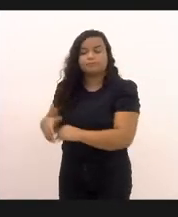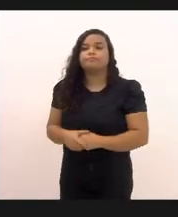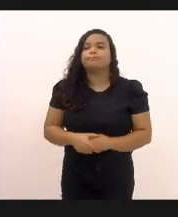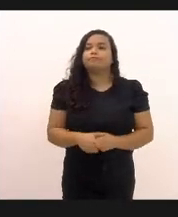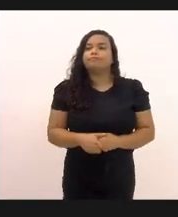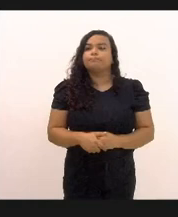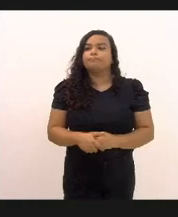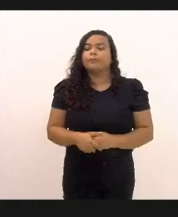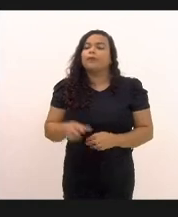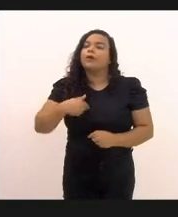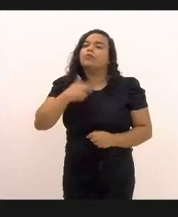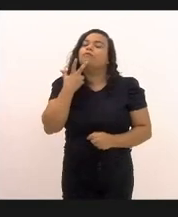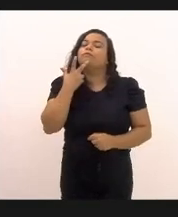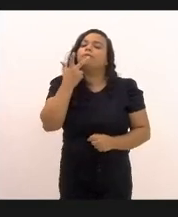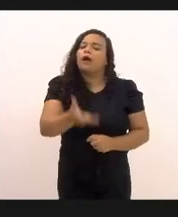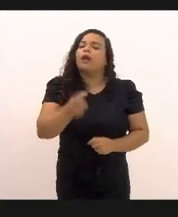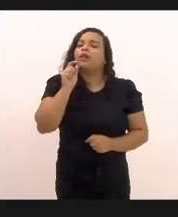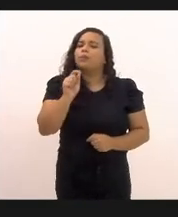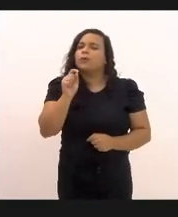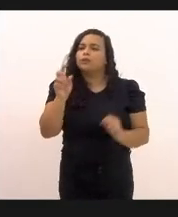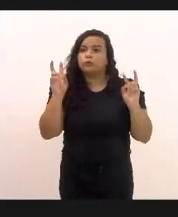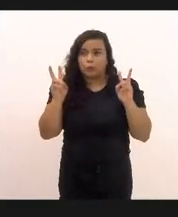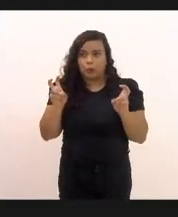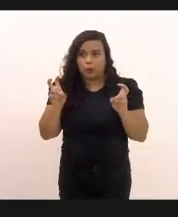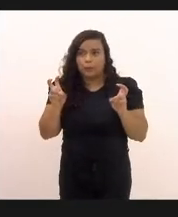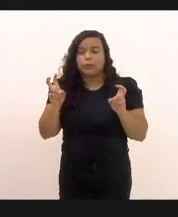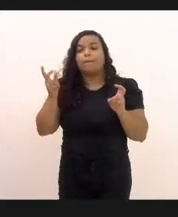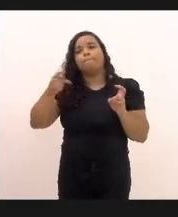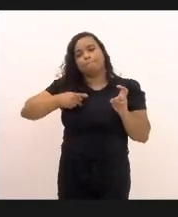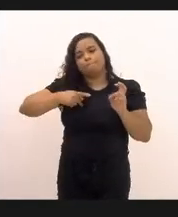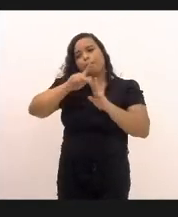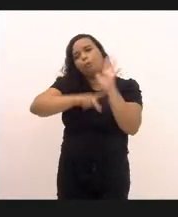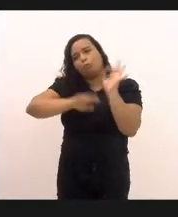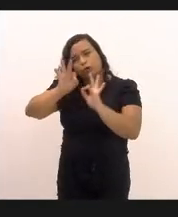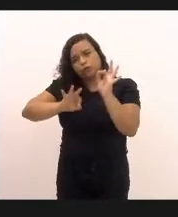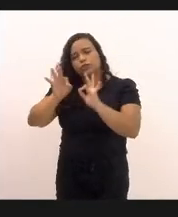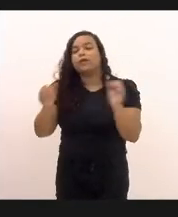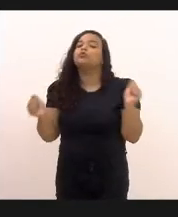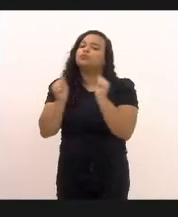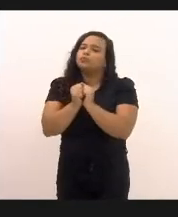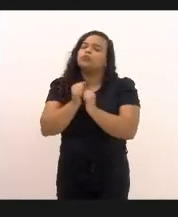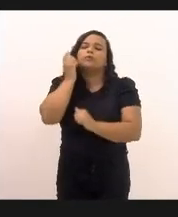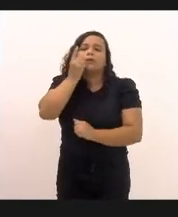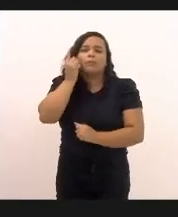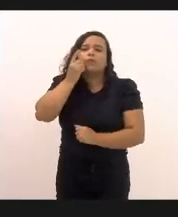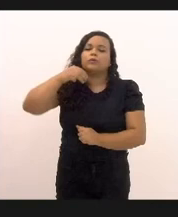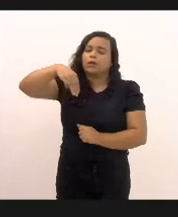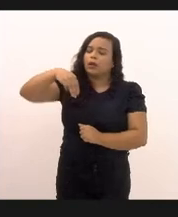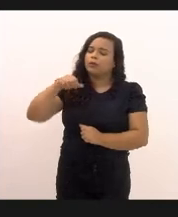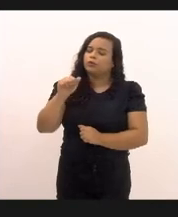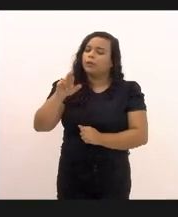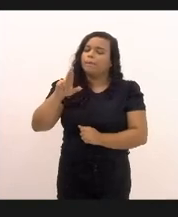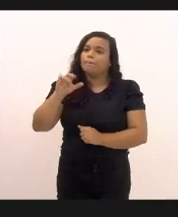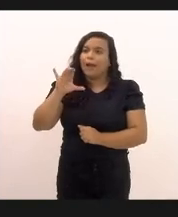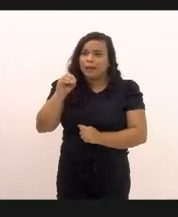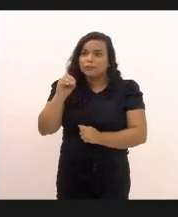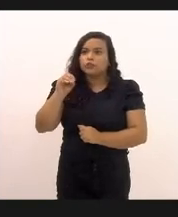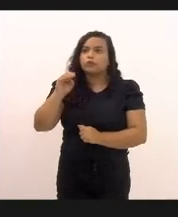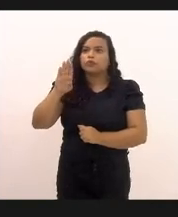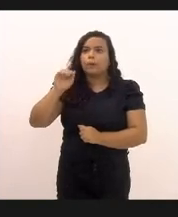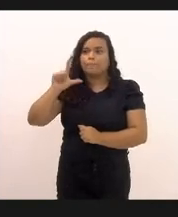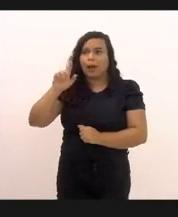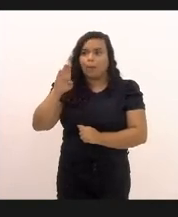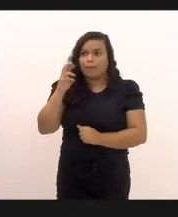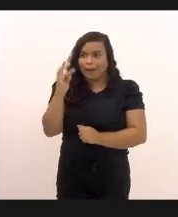Cito para a senhora, presidente, a questão do meu projeto em conjunto com o deputado Márcio Galberto.